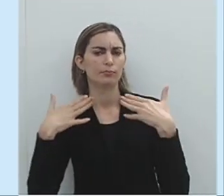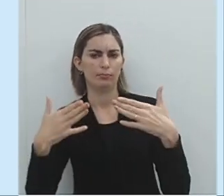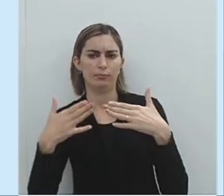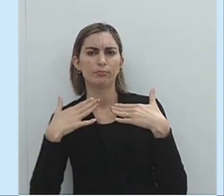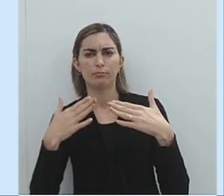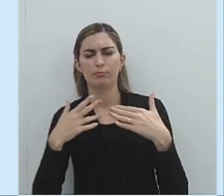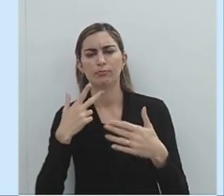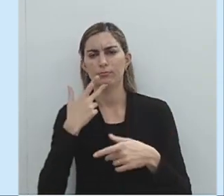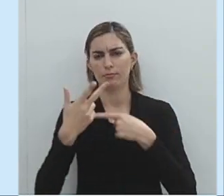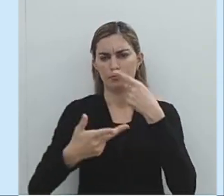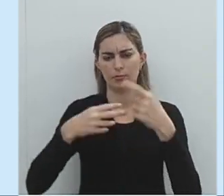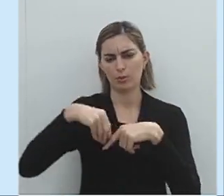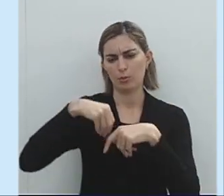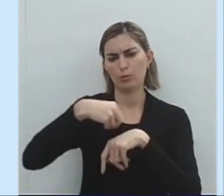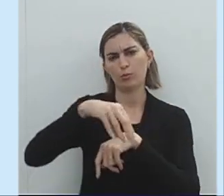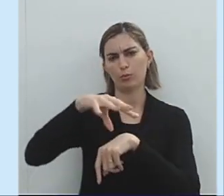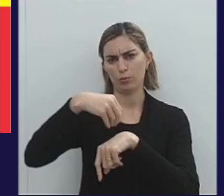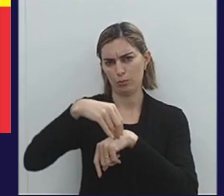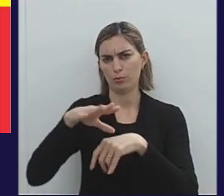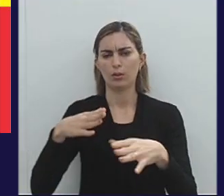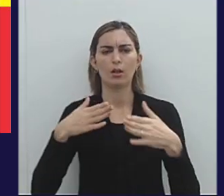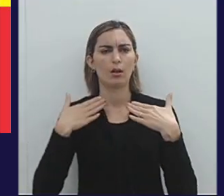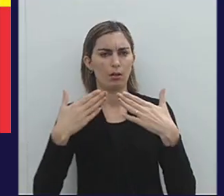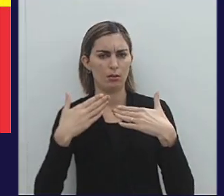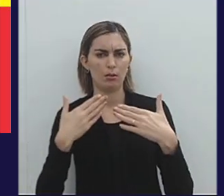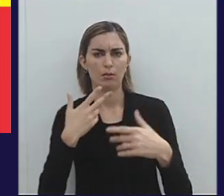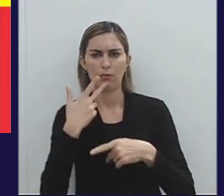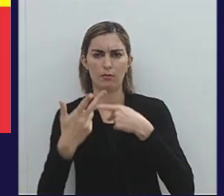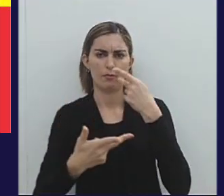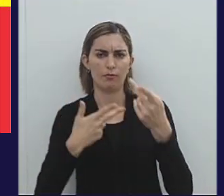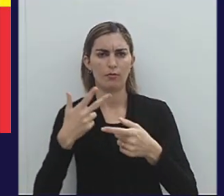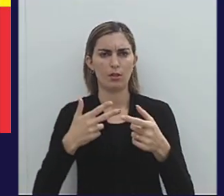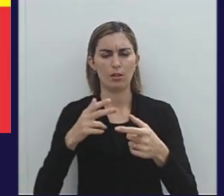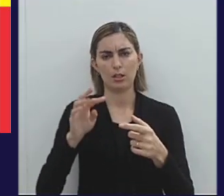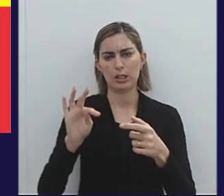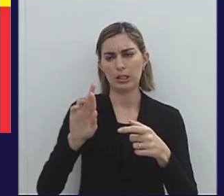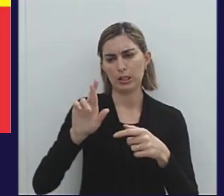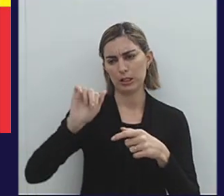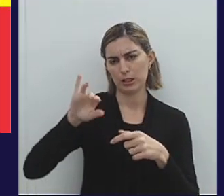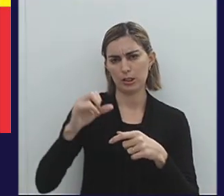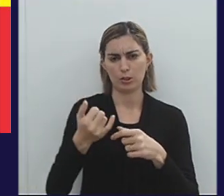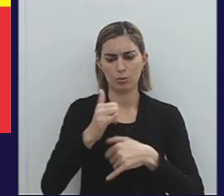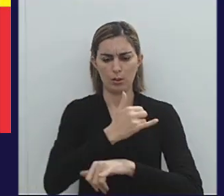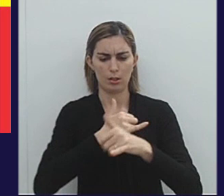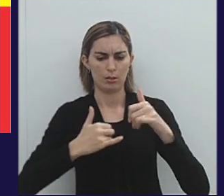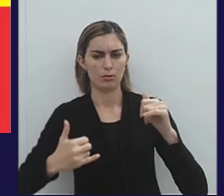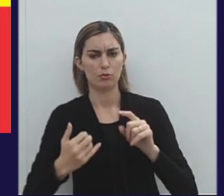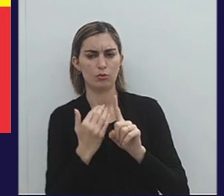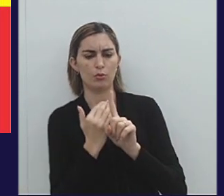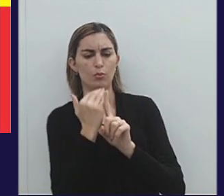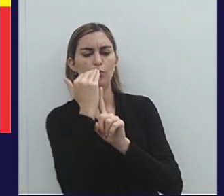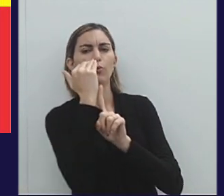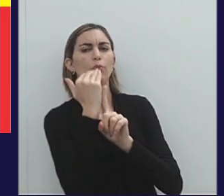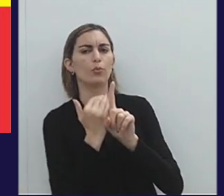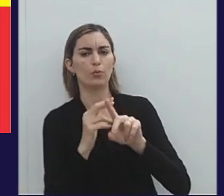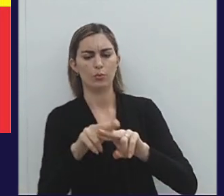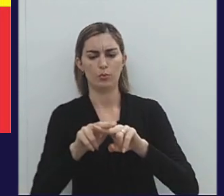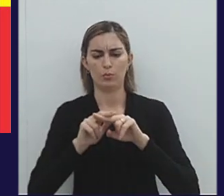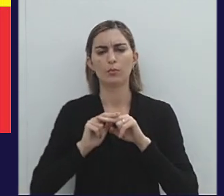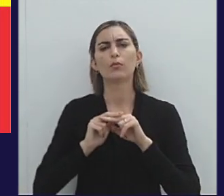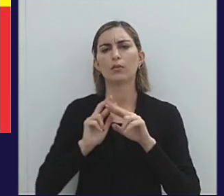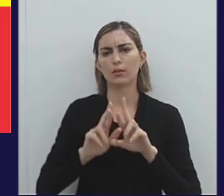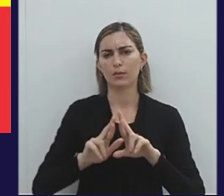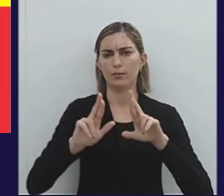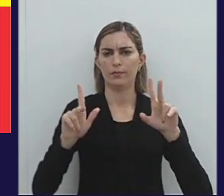Na realidade, quando eu falo transferência de calor, se fala de trânsito de energia térmica ocasionado